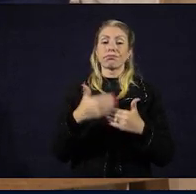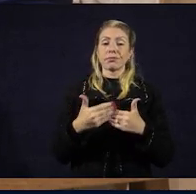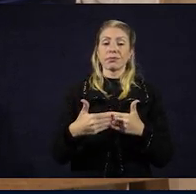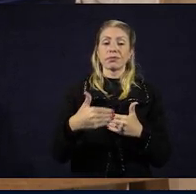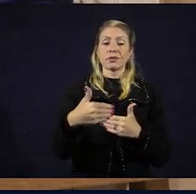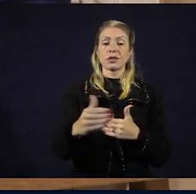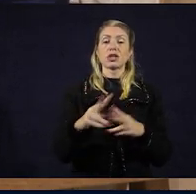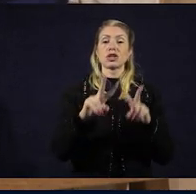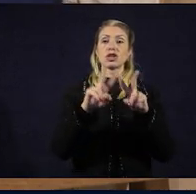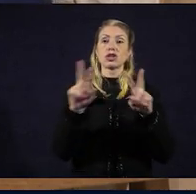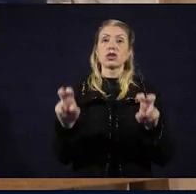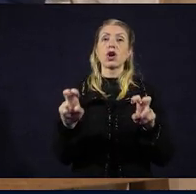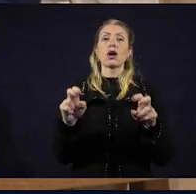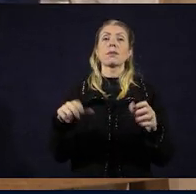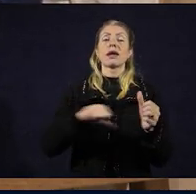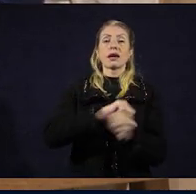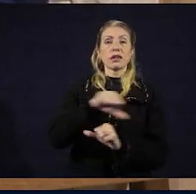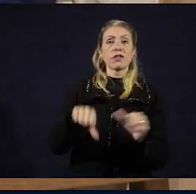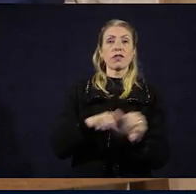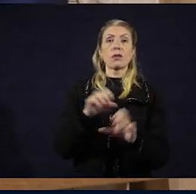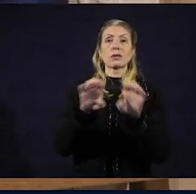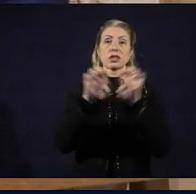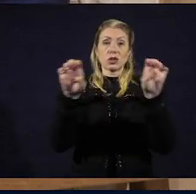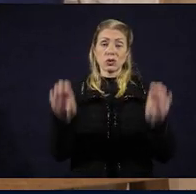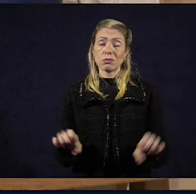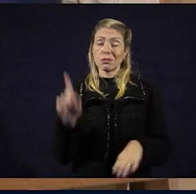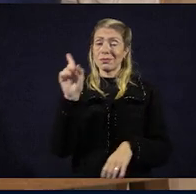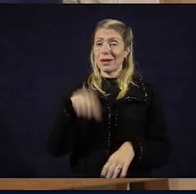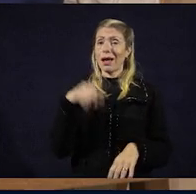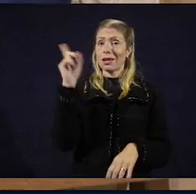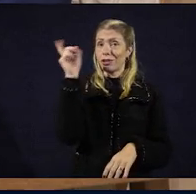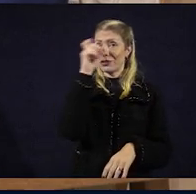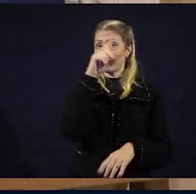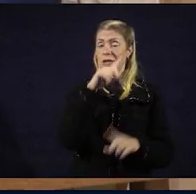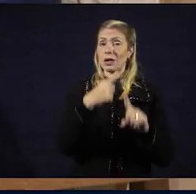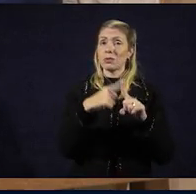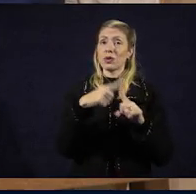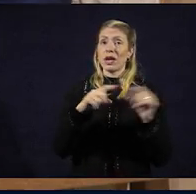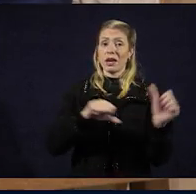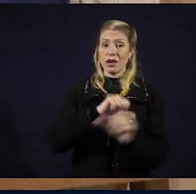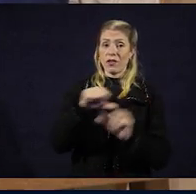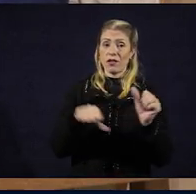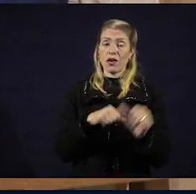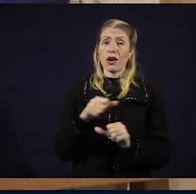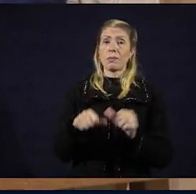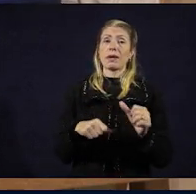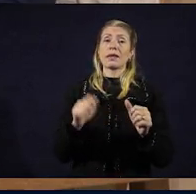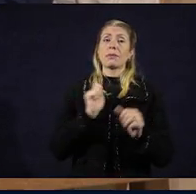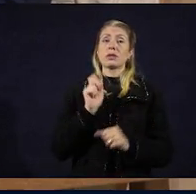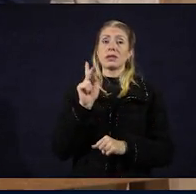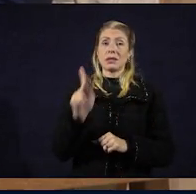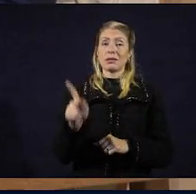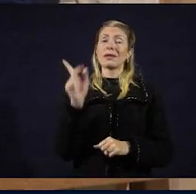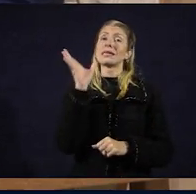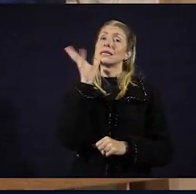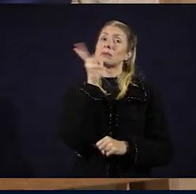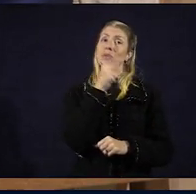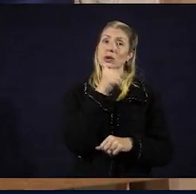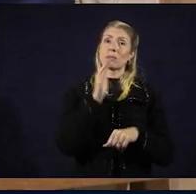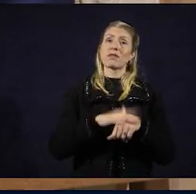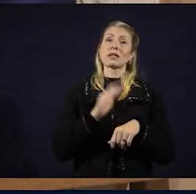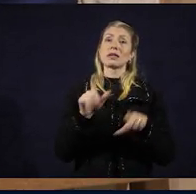de todas as reformas estruturais é mais difícil né que a reforma da Previdência a gente demorou muito para fazer e mesmo outras